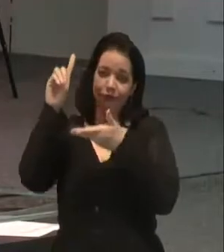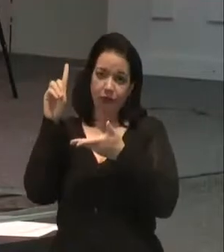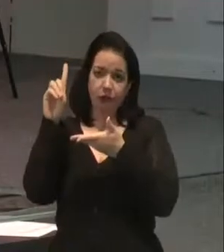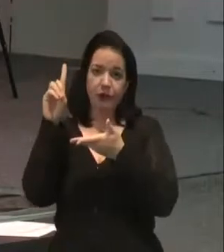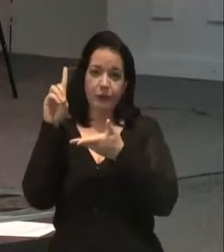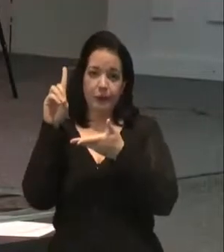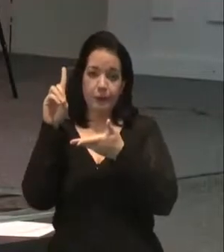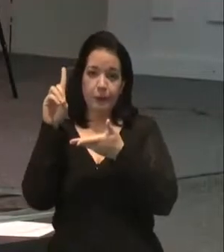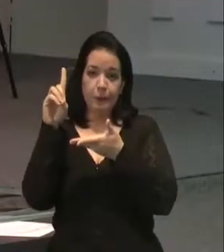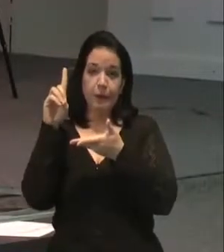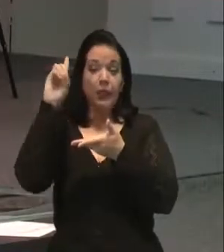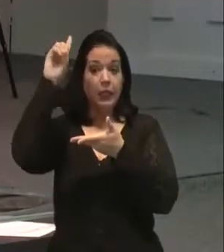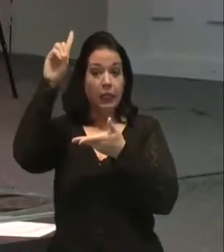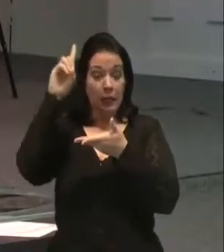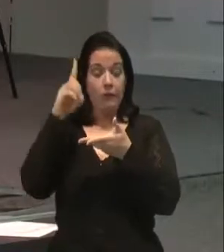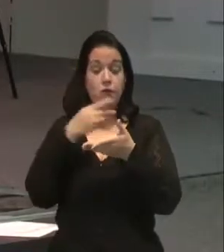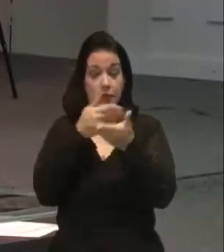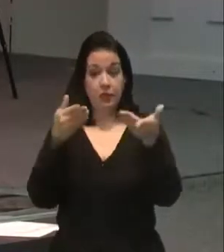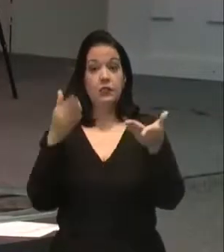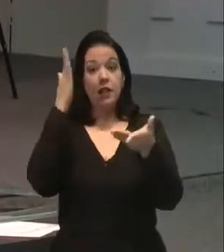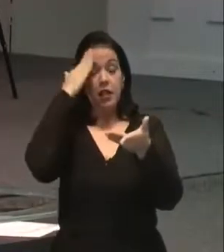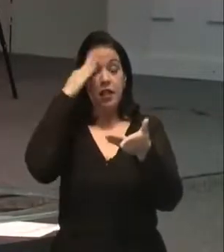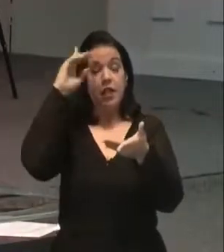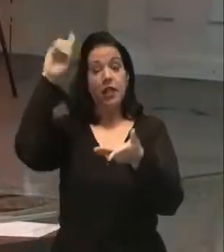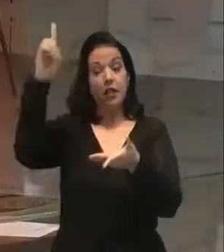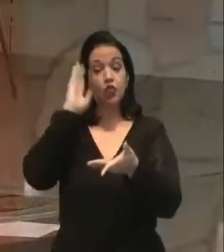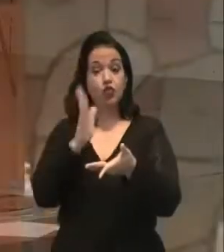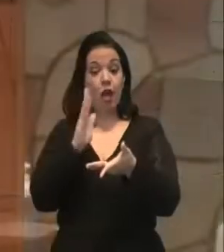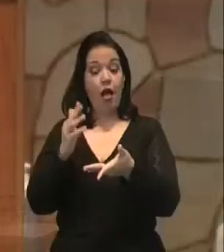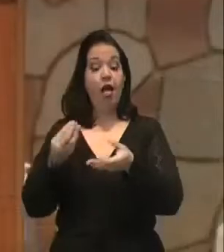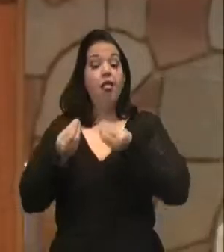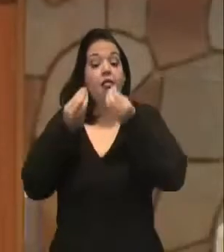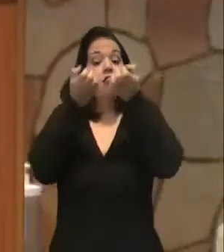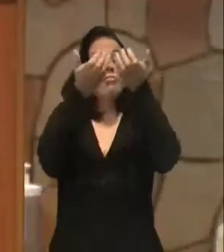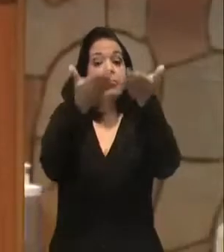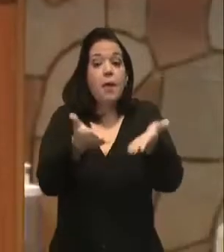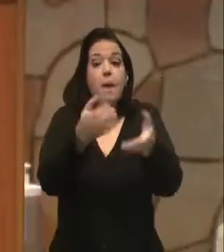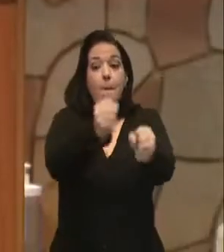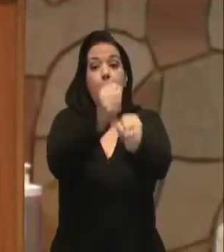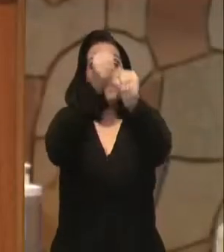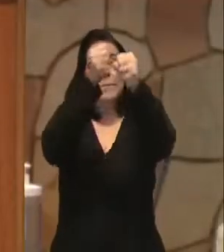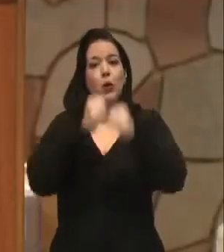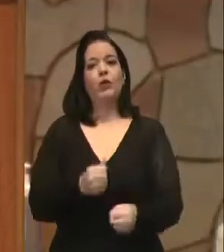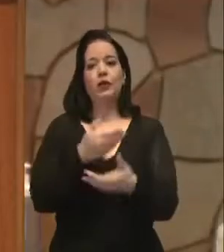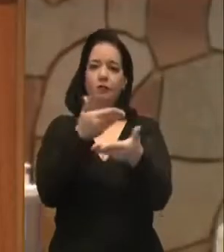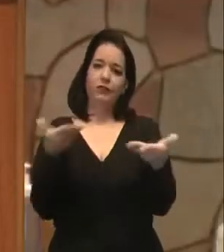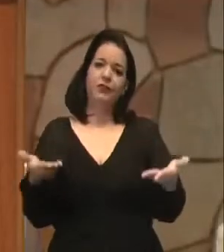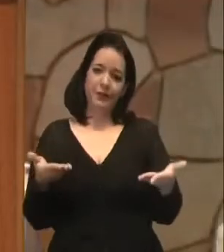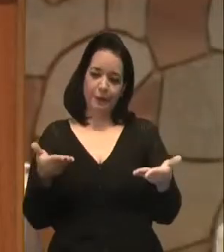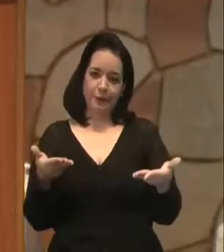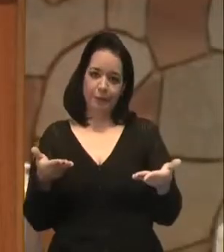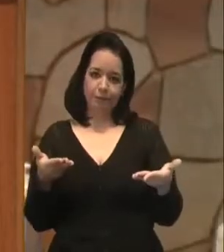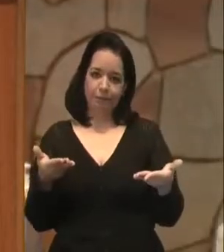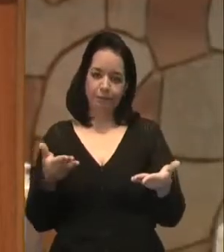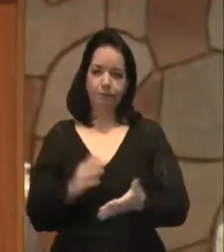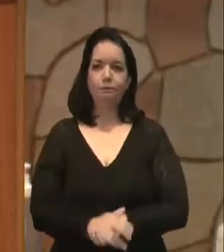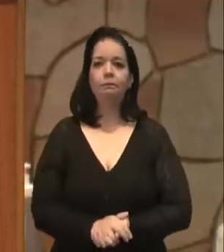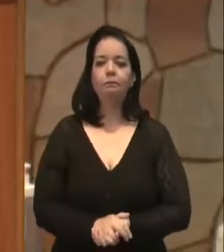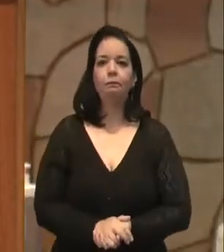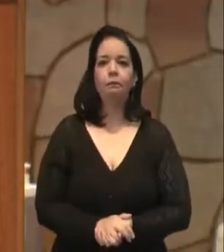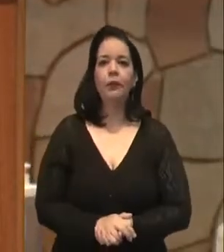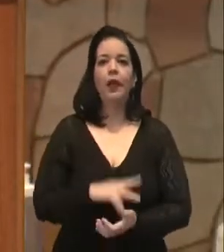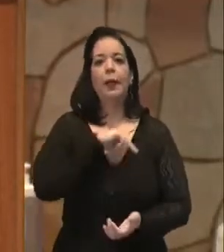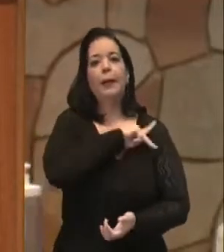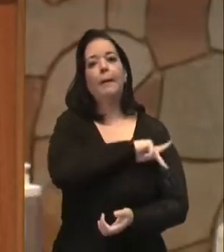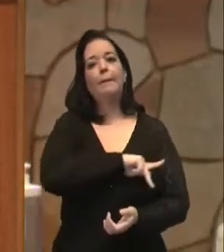do seu poder. Sabe o que foi que Paulo pediu para os crentes de Éfeso? Sabe o que é que Deus está nos ensinando,